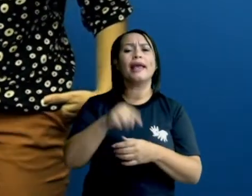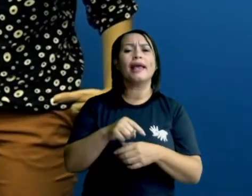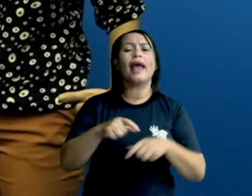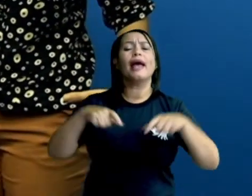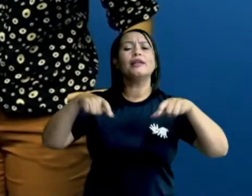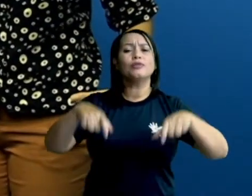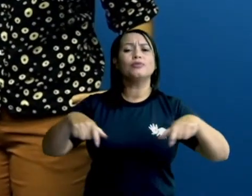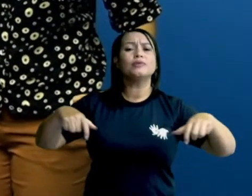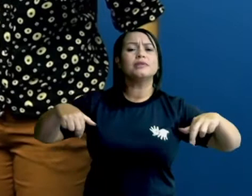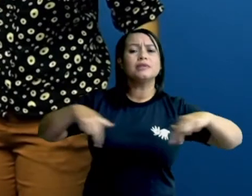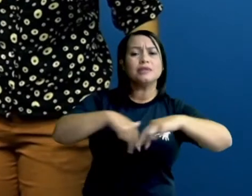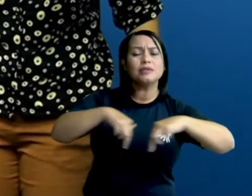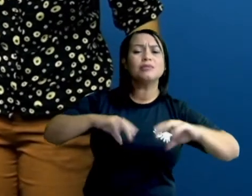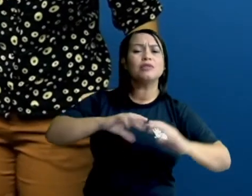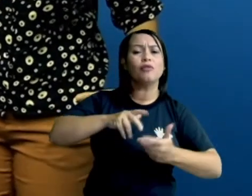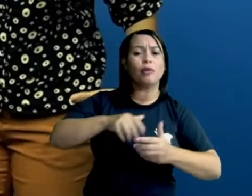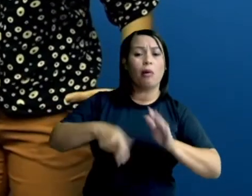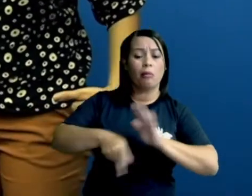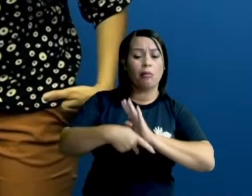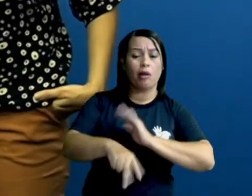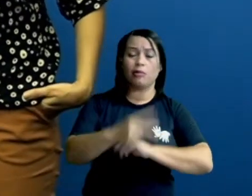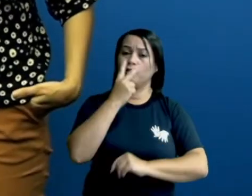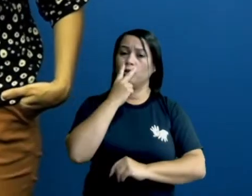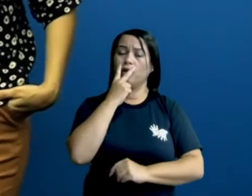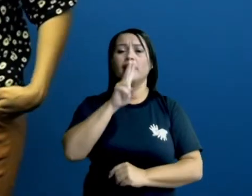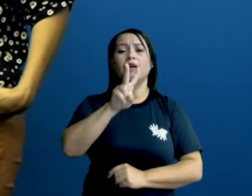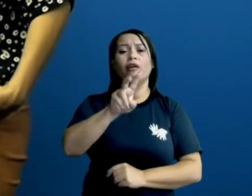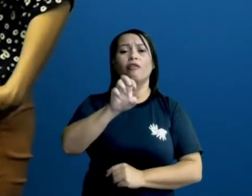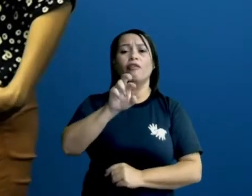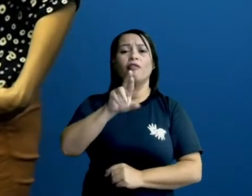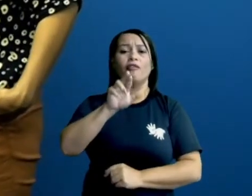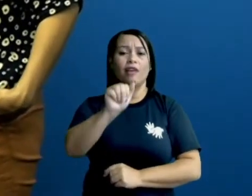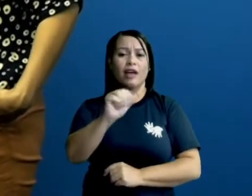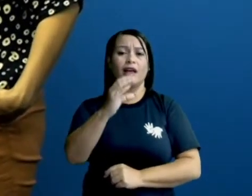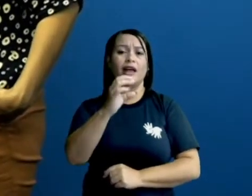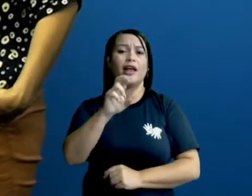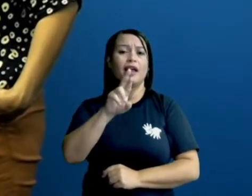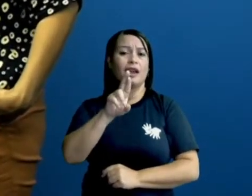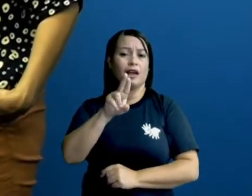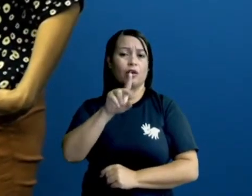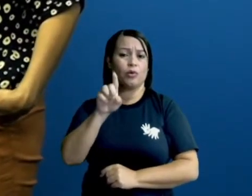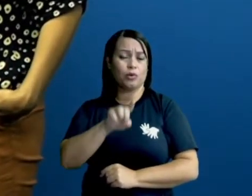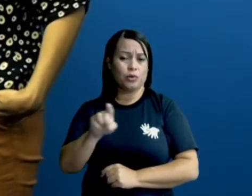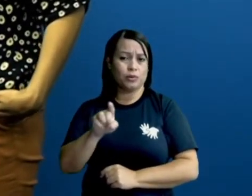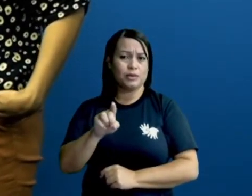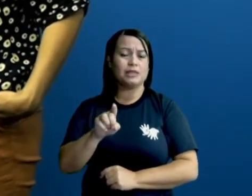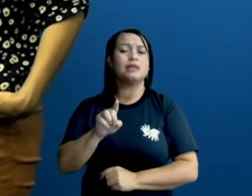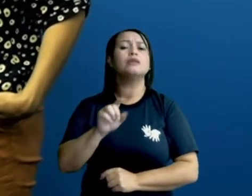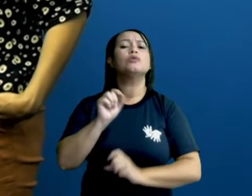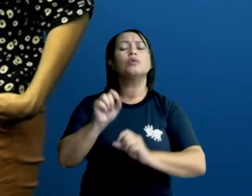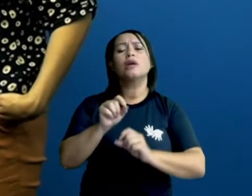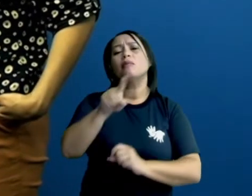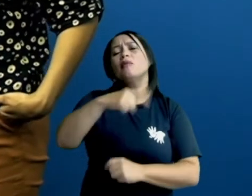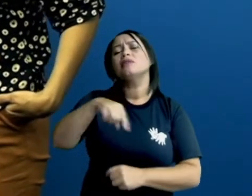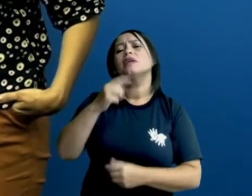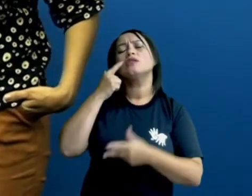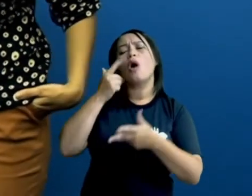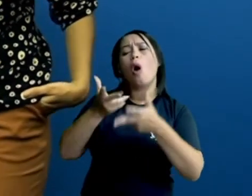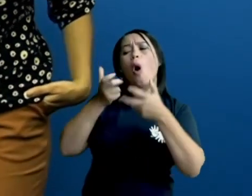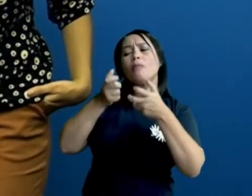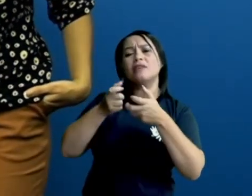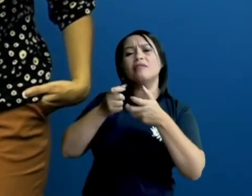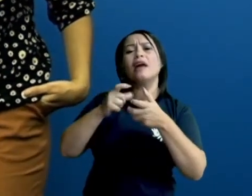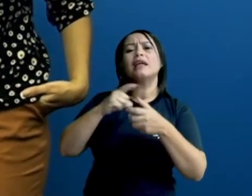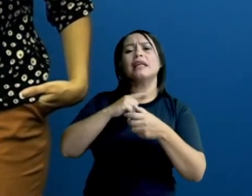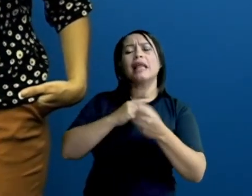um time aqui da cidade, o Veracruz Futebol Clube, e só para vocês observarem